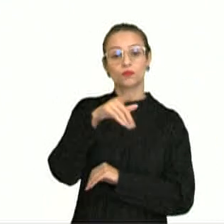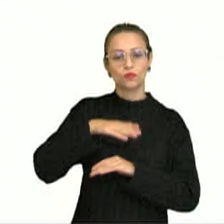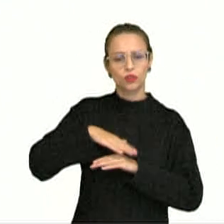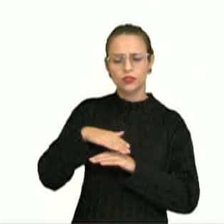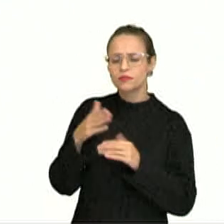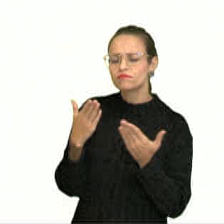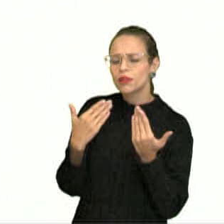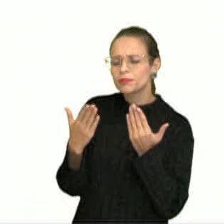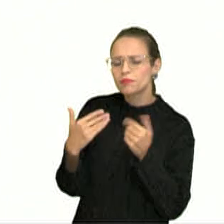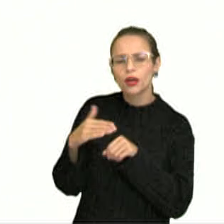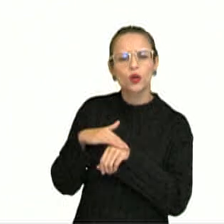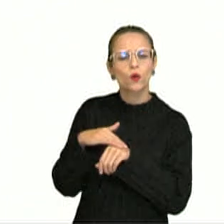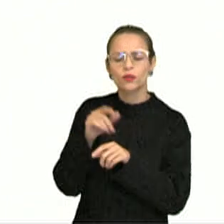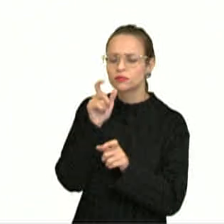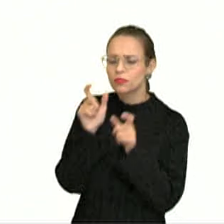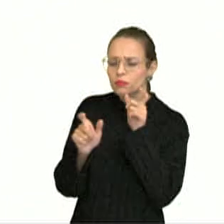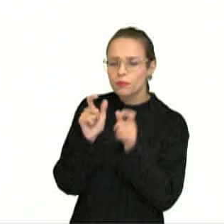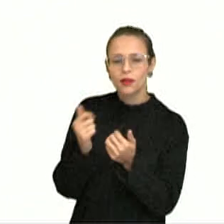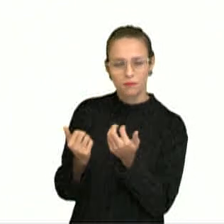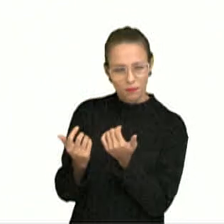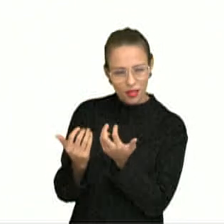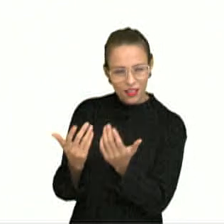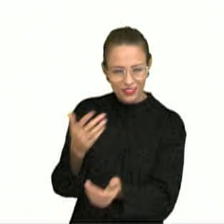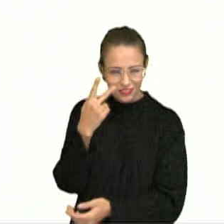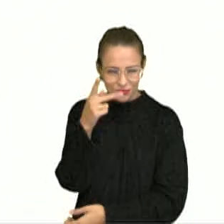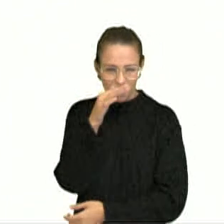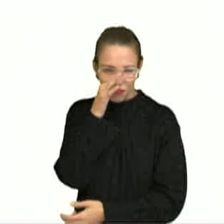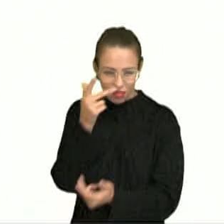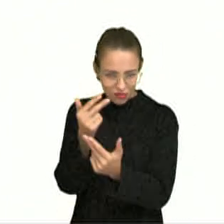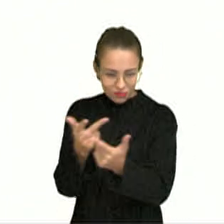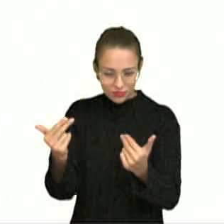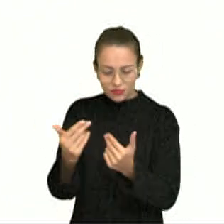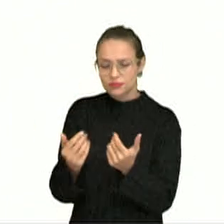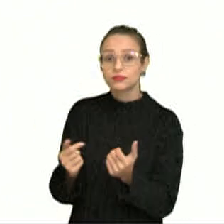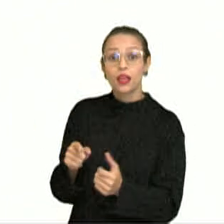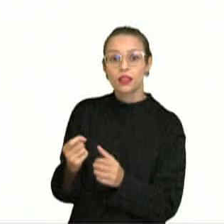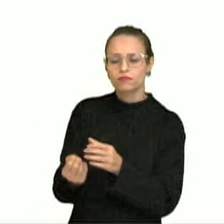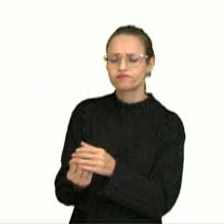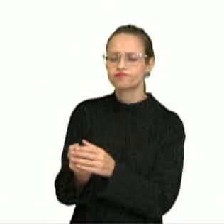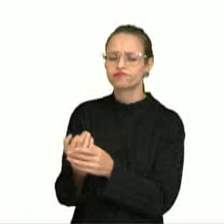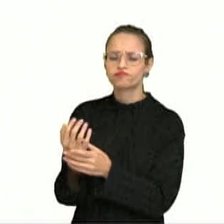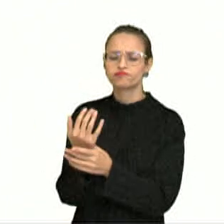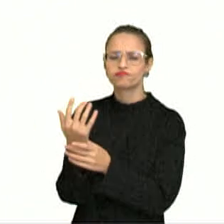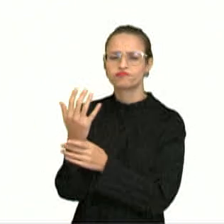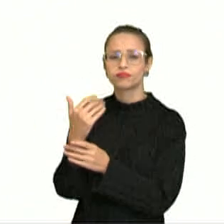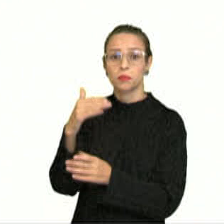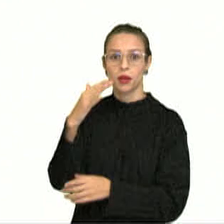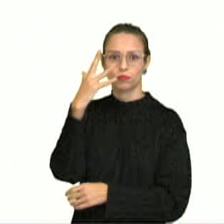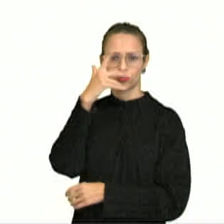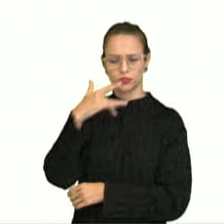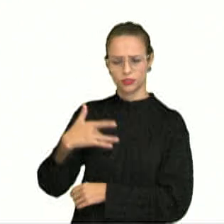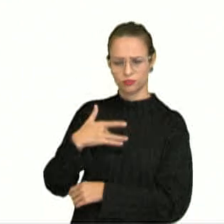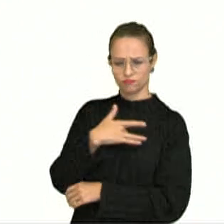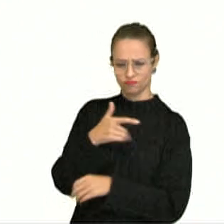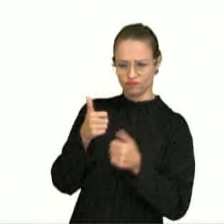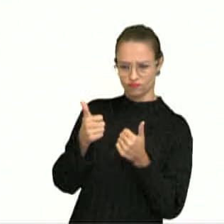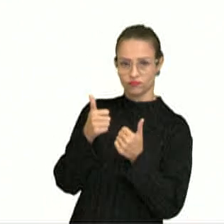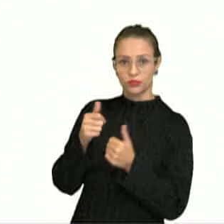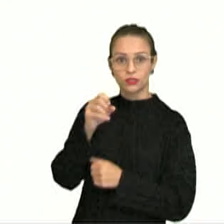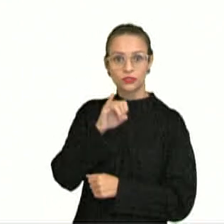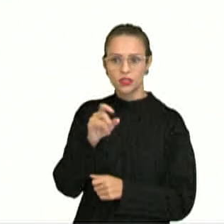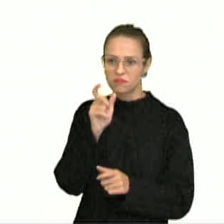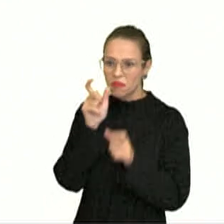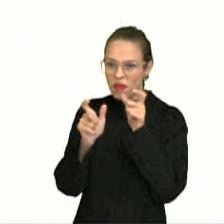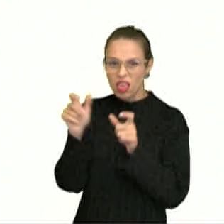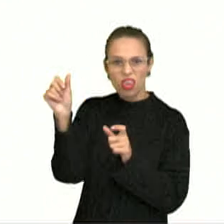plantas, se falar coisas boas para elas vão crescer mais bonitas e mais saudáveis, e se você falar coisas ruins, elas vão